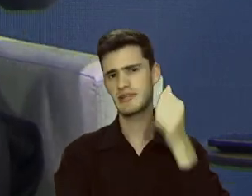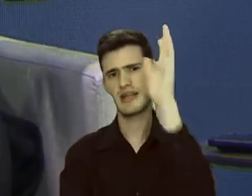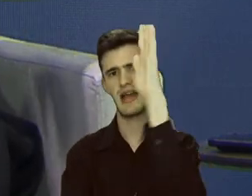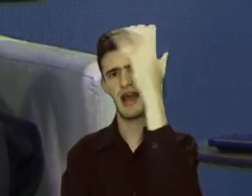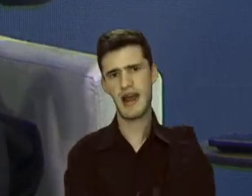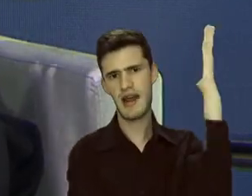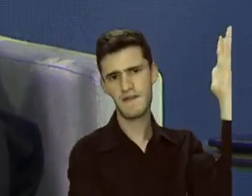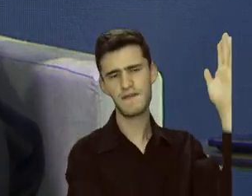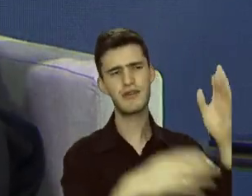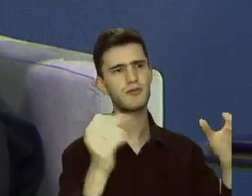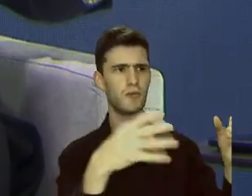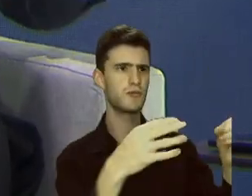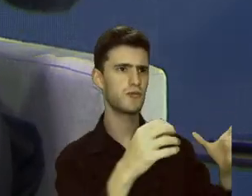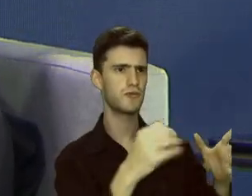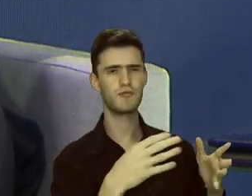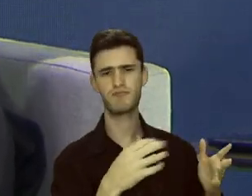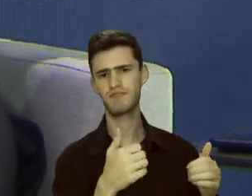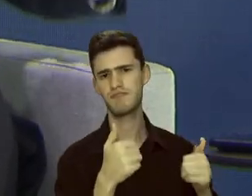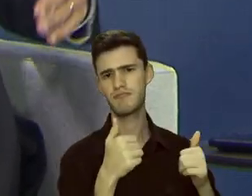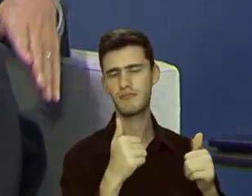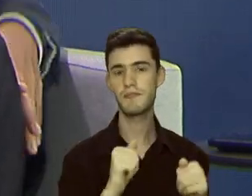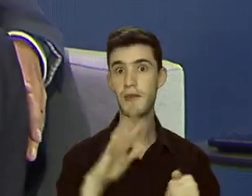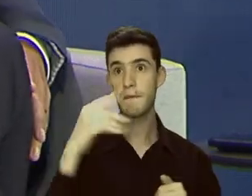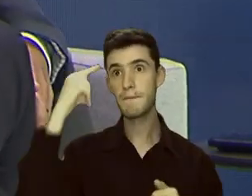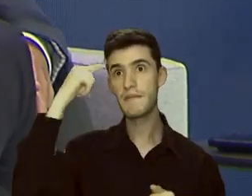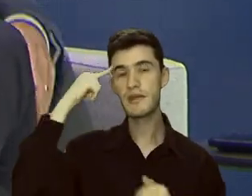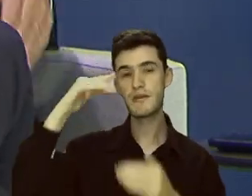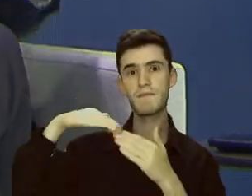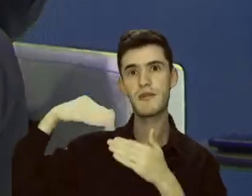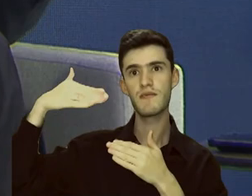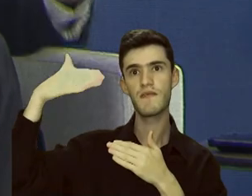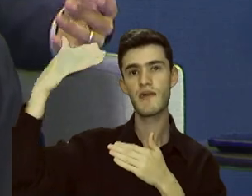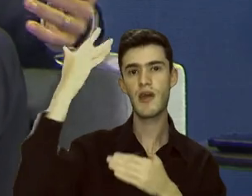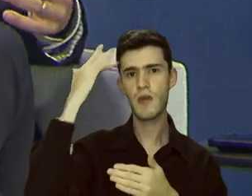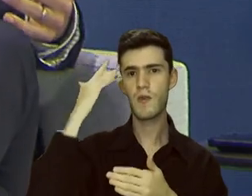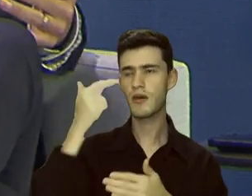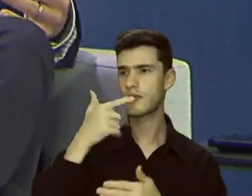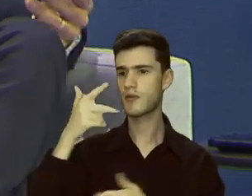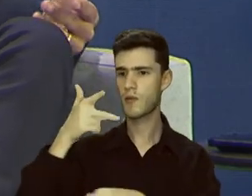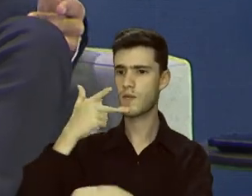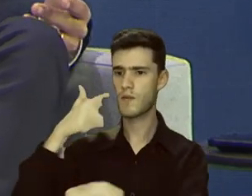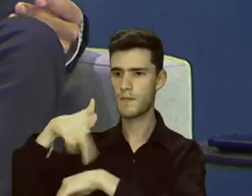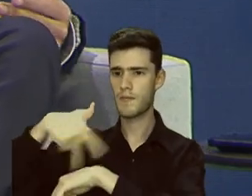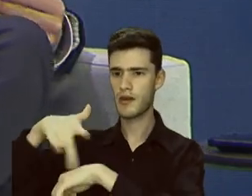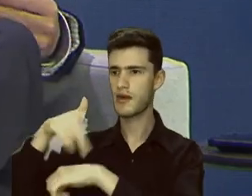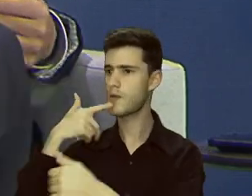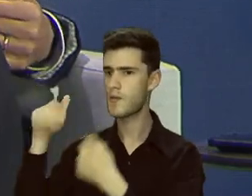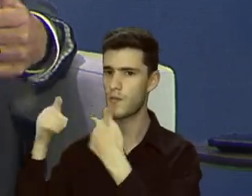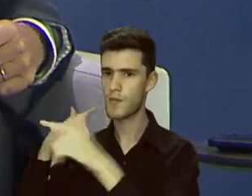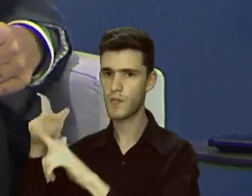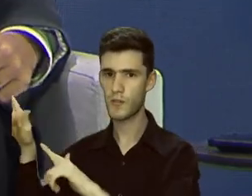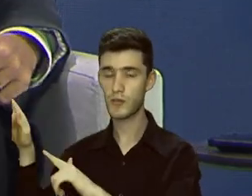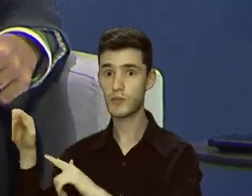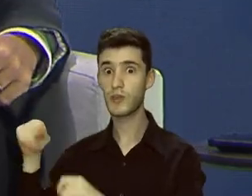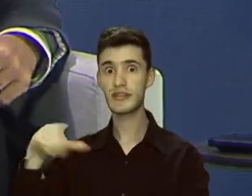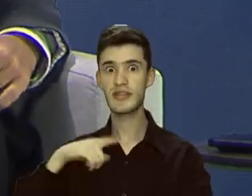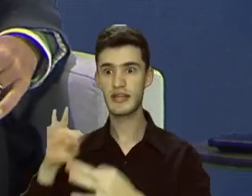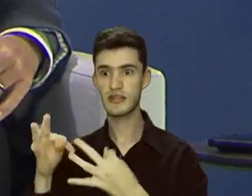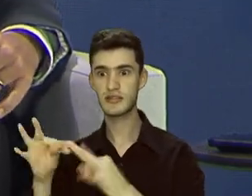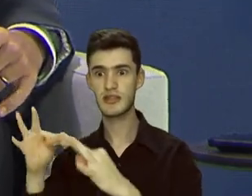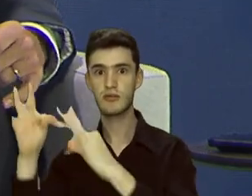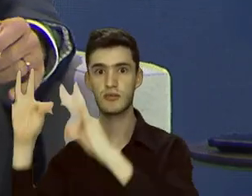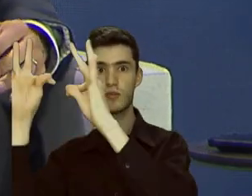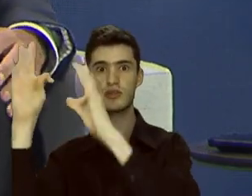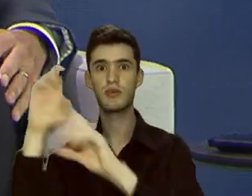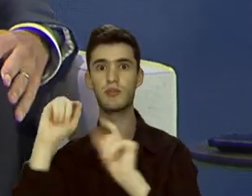E aí pensando jamais na frente aí acho que os outros países estão mais avançados nisso você tem de fato cabra remover tecnologia que são